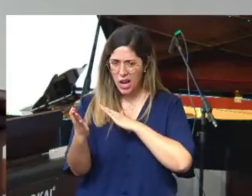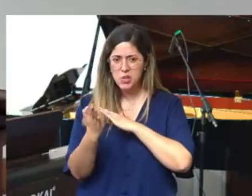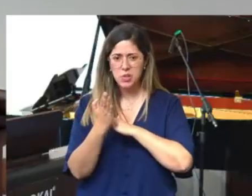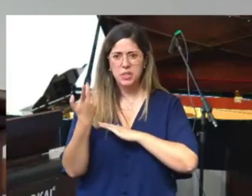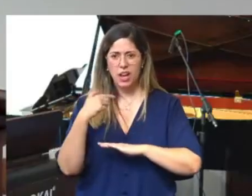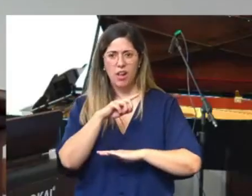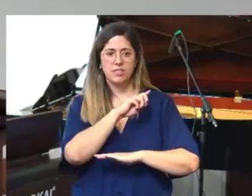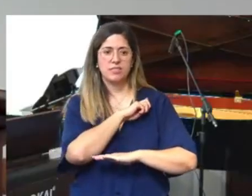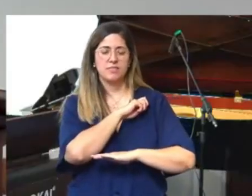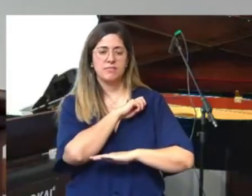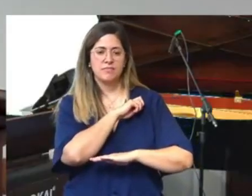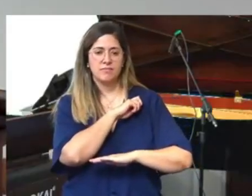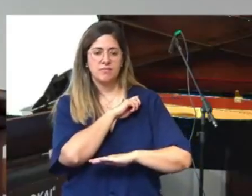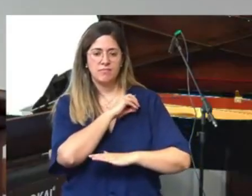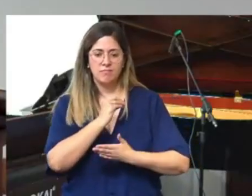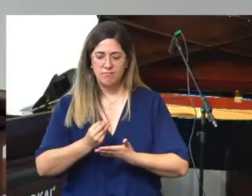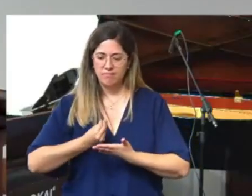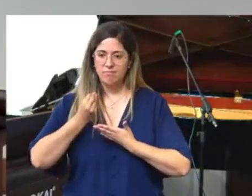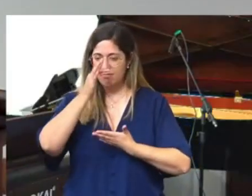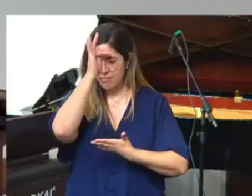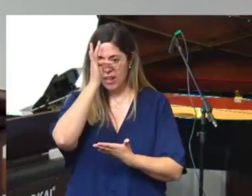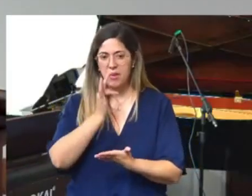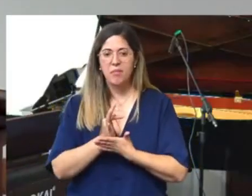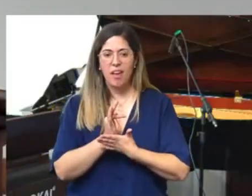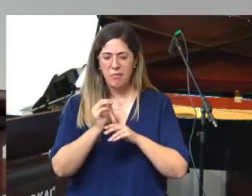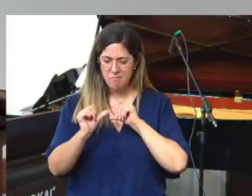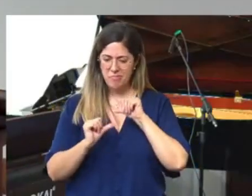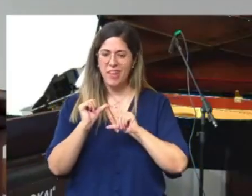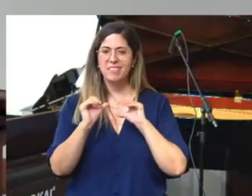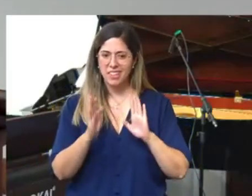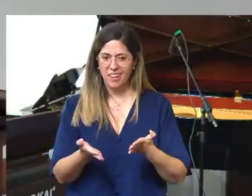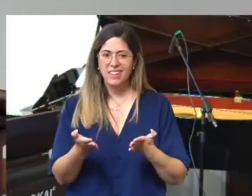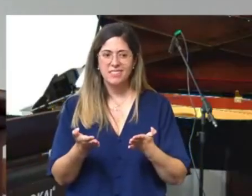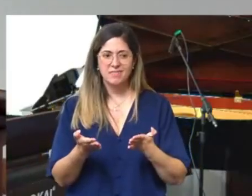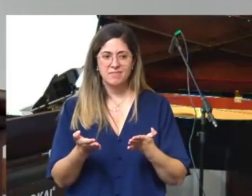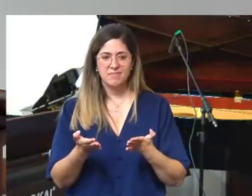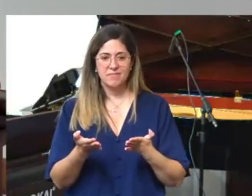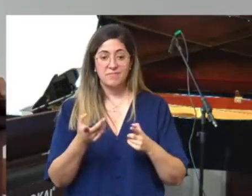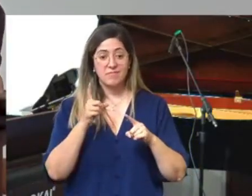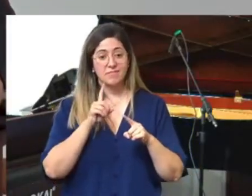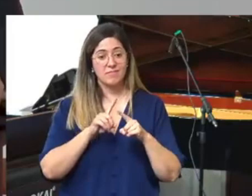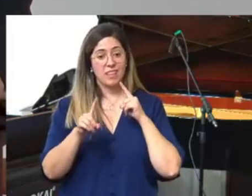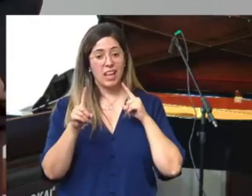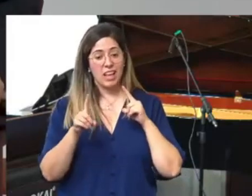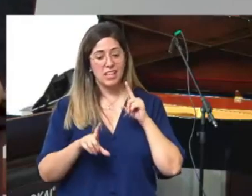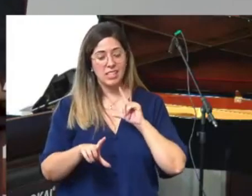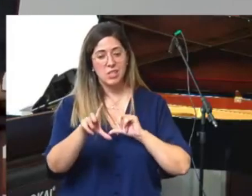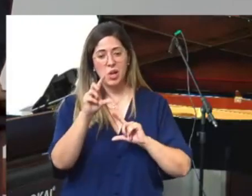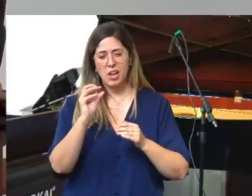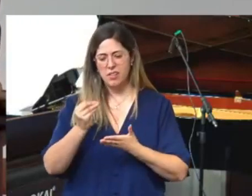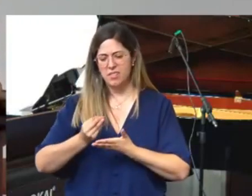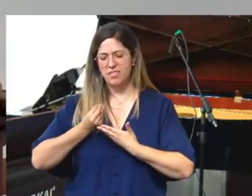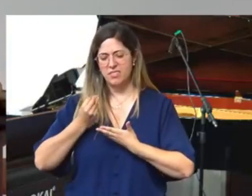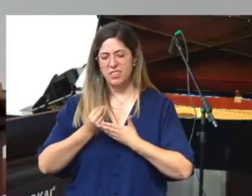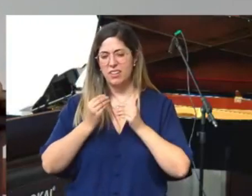ajudem a dar passos de mudança. Talvez você tenha escolhido viver uma vida